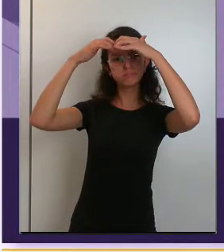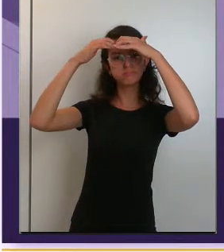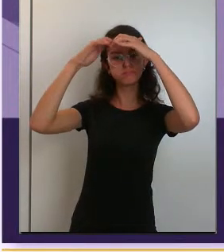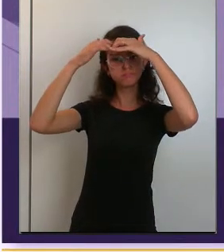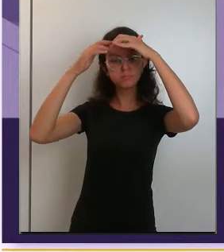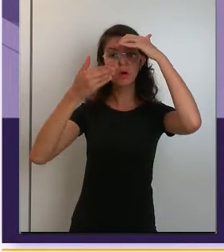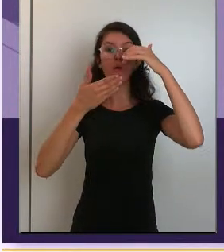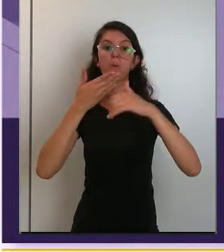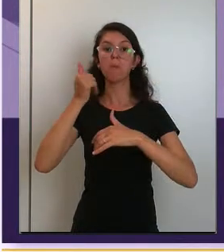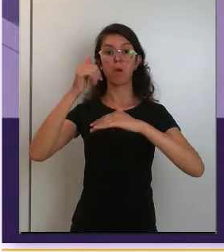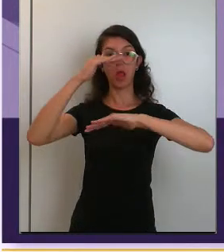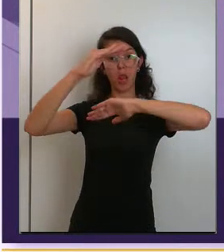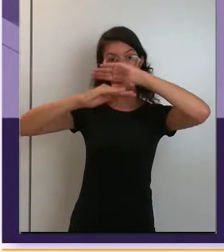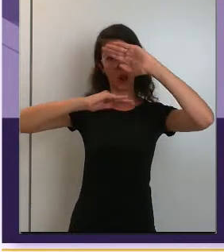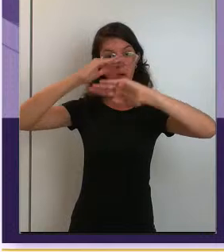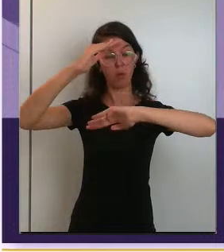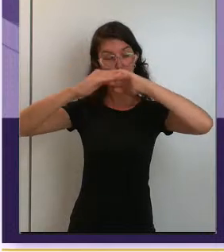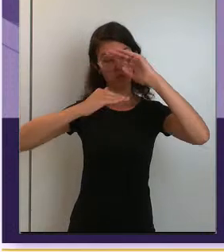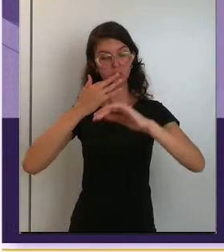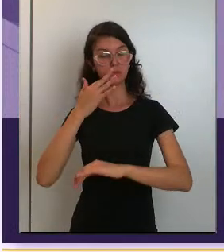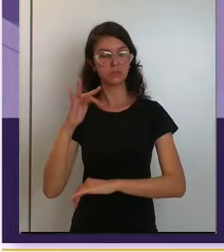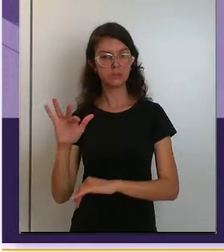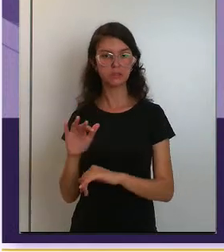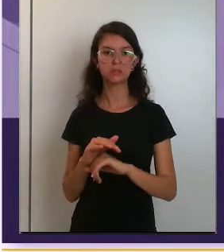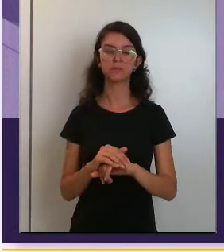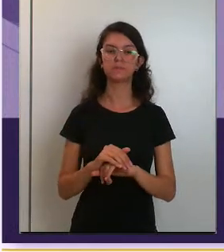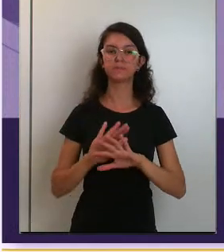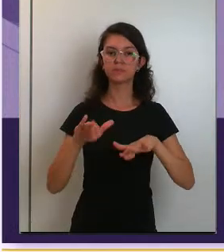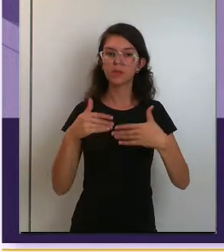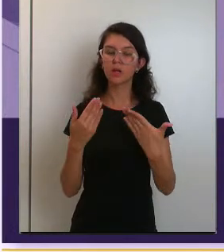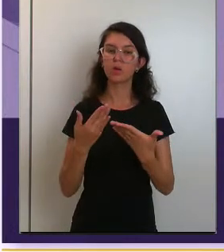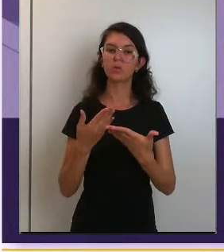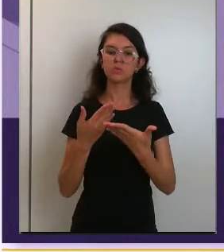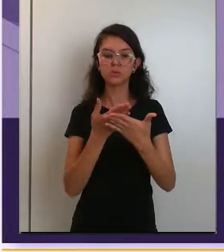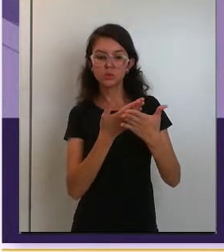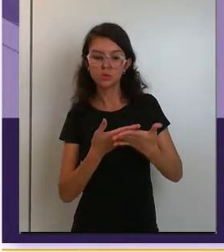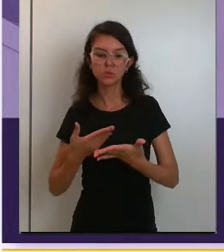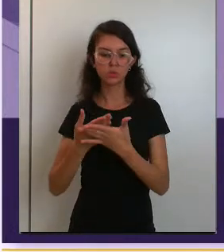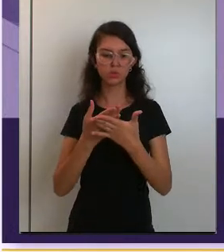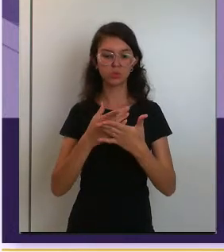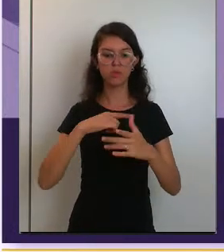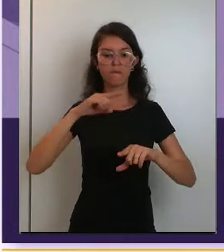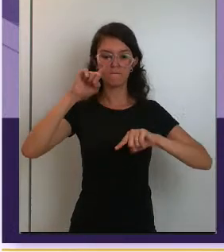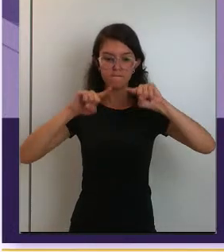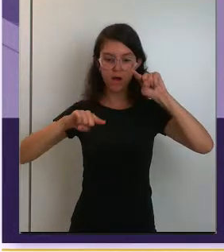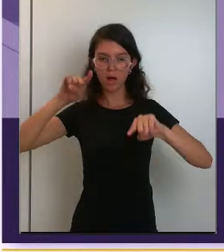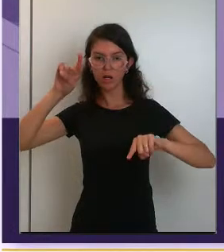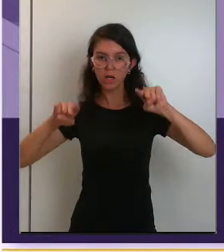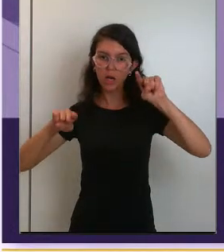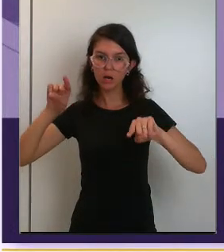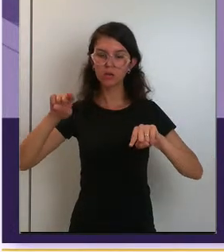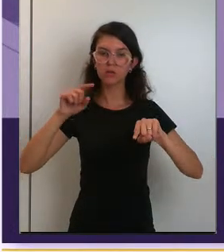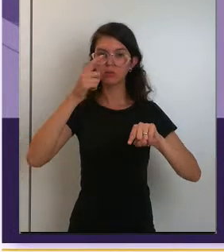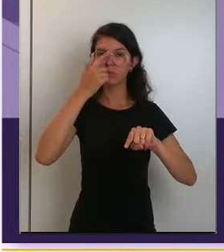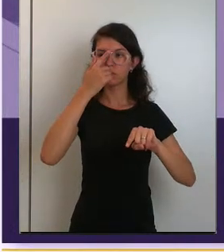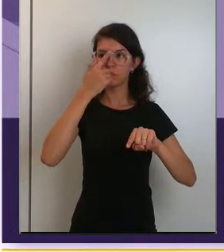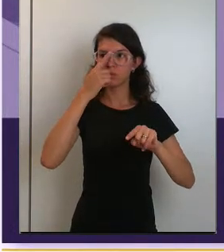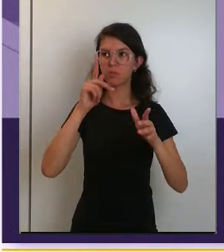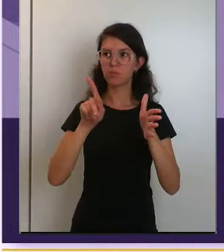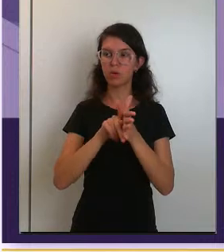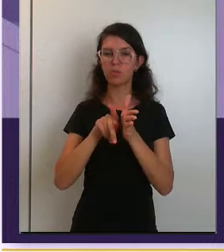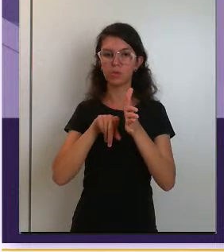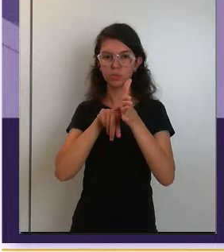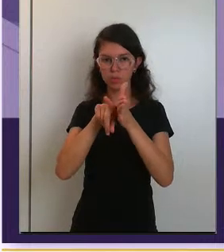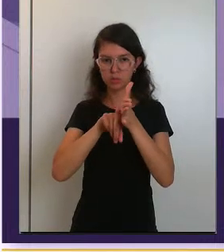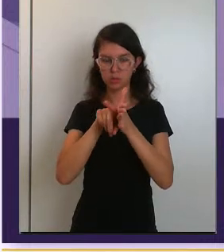para o desenvolvimento cognitivo delas. Temos estudos variados aí, um deles conduzidos pelo nosso pesquisador,